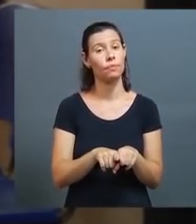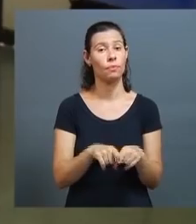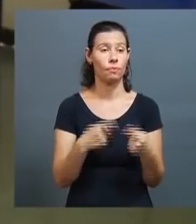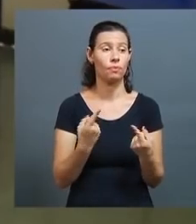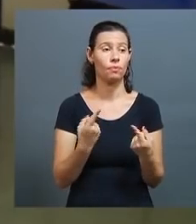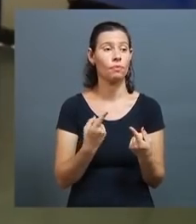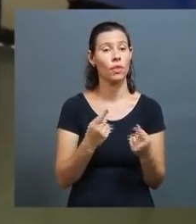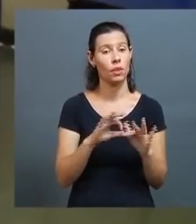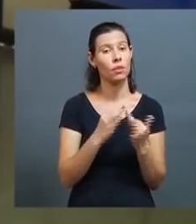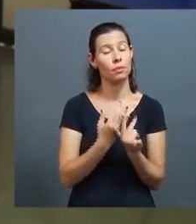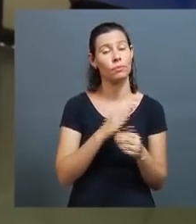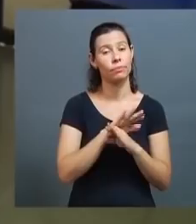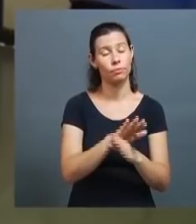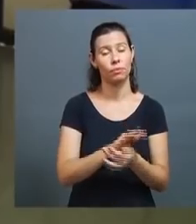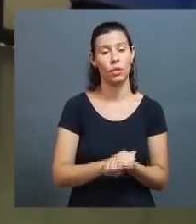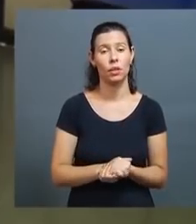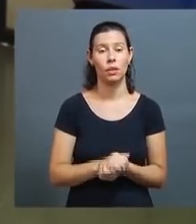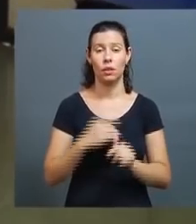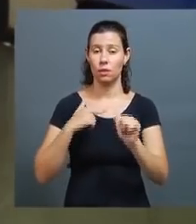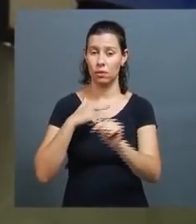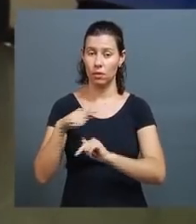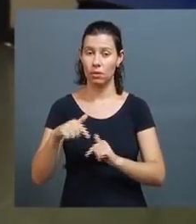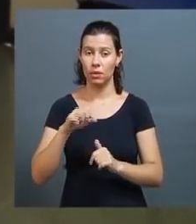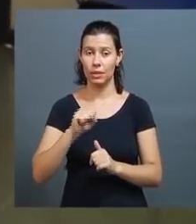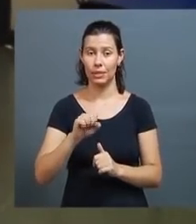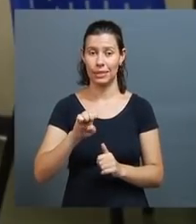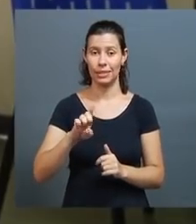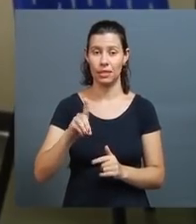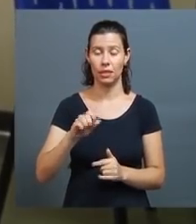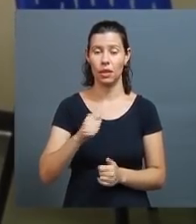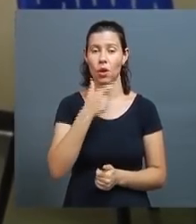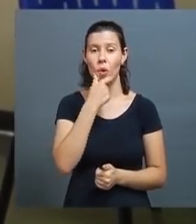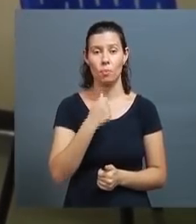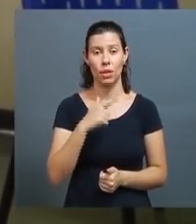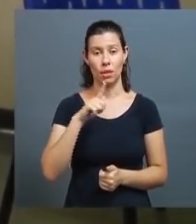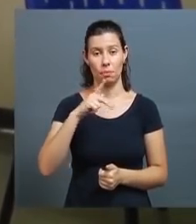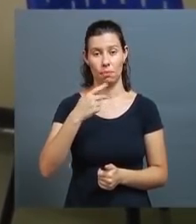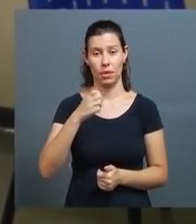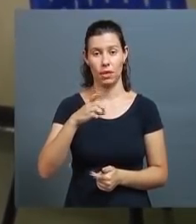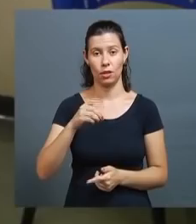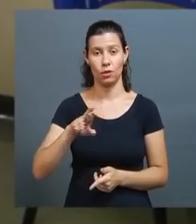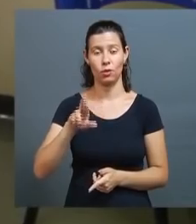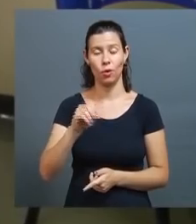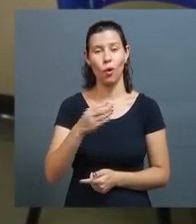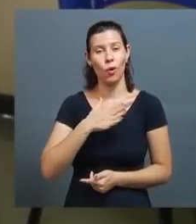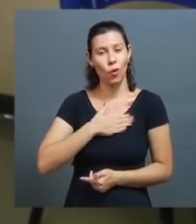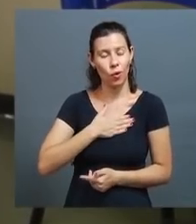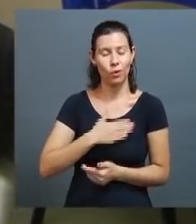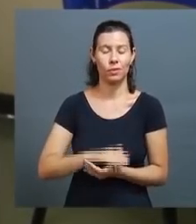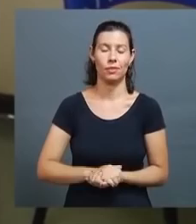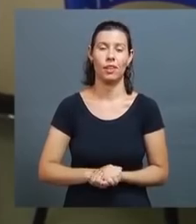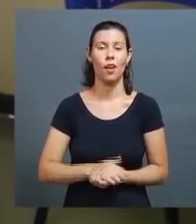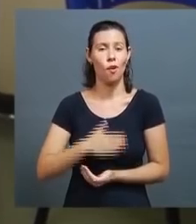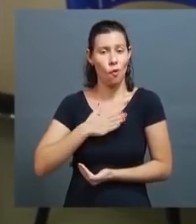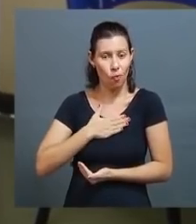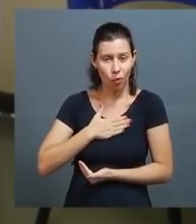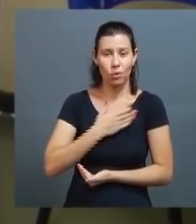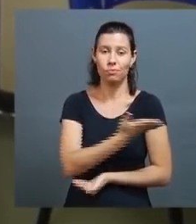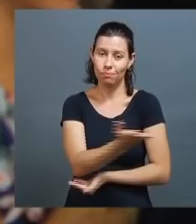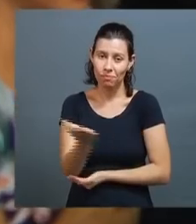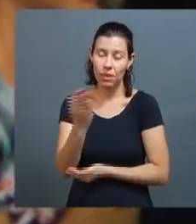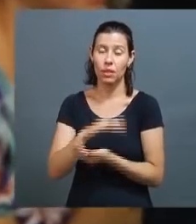aprendizagem. O trabalho do Seda parece agradar o Pedro Gabriel. Eu gosto muito deles. E é bom aprender? É